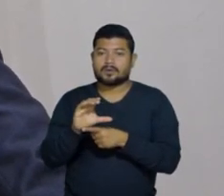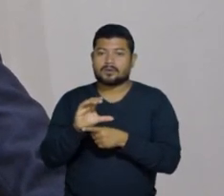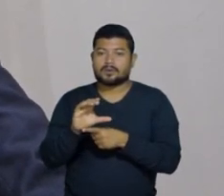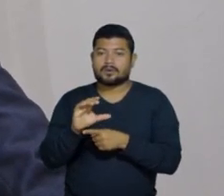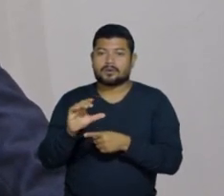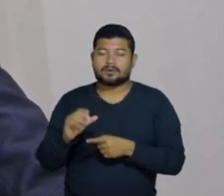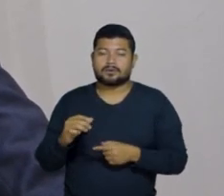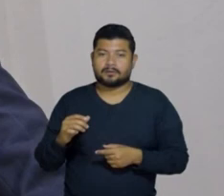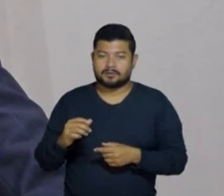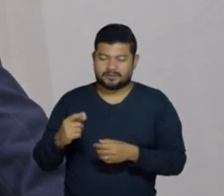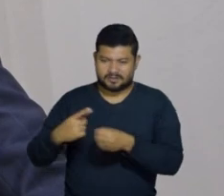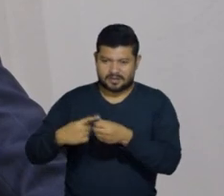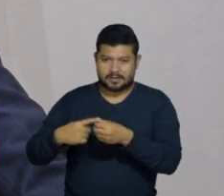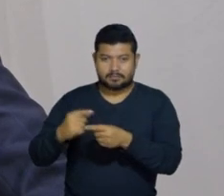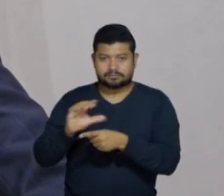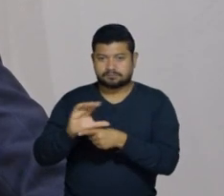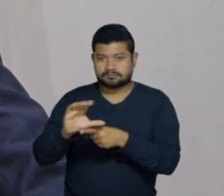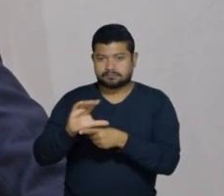Universidade Federal,